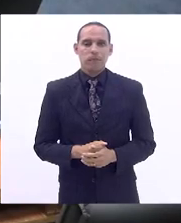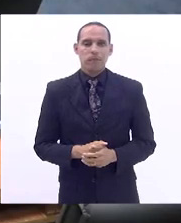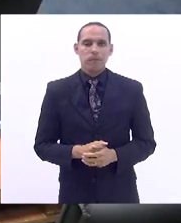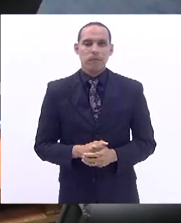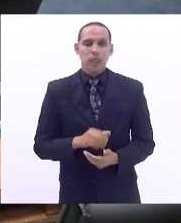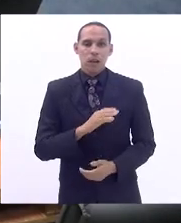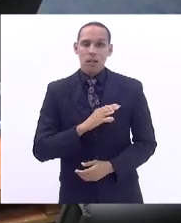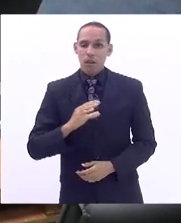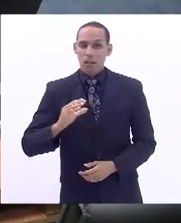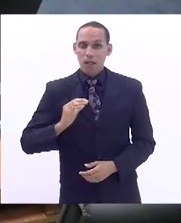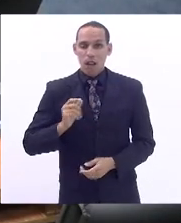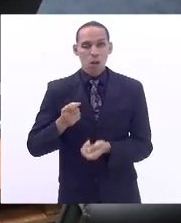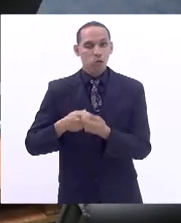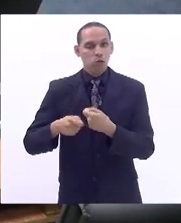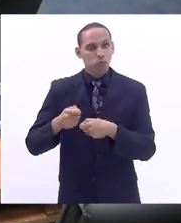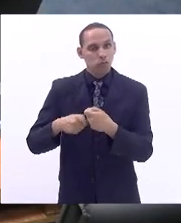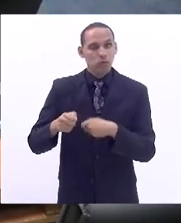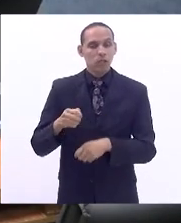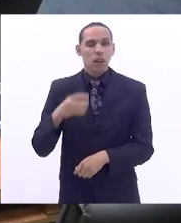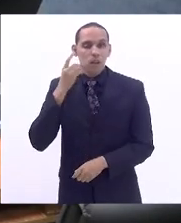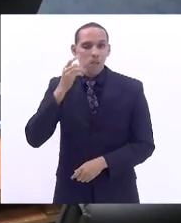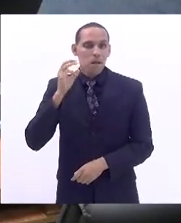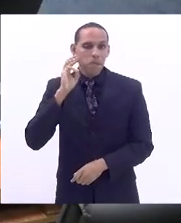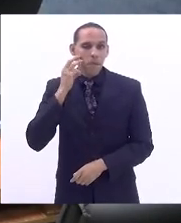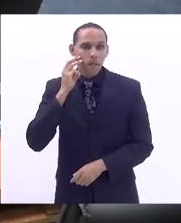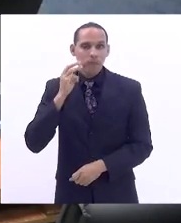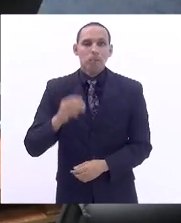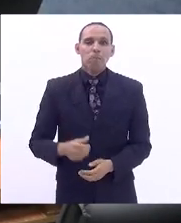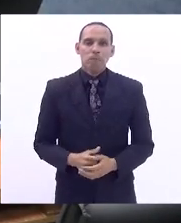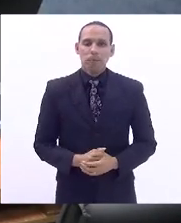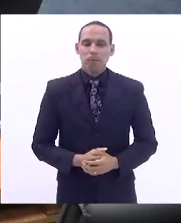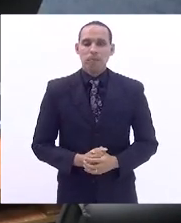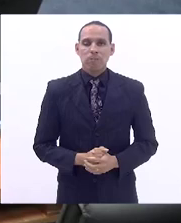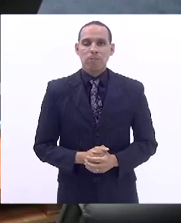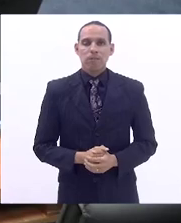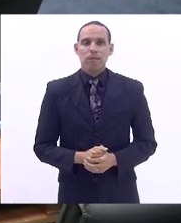e pela comissão de Economia Deputado waldeck Carneiro